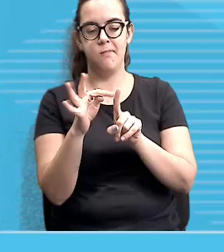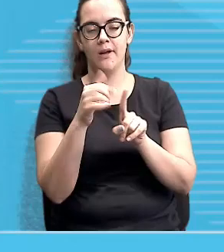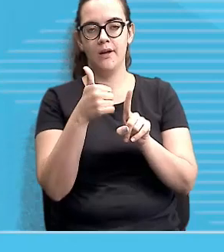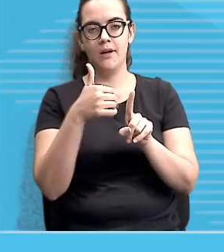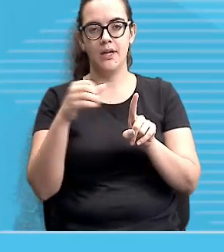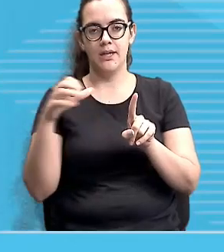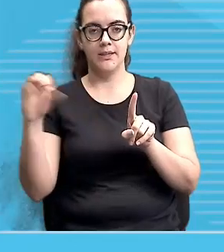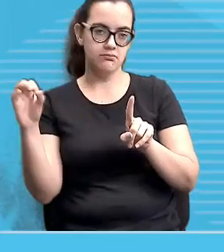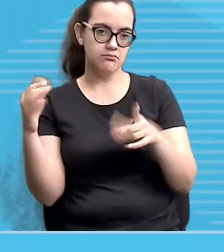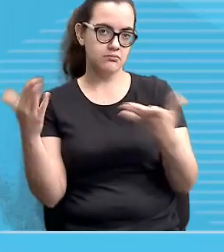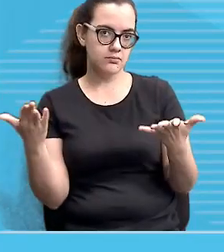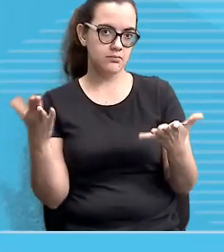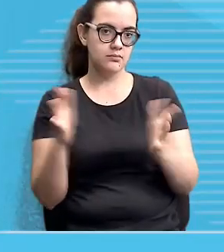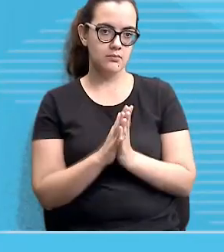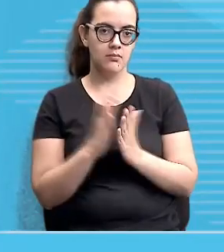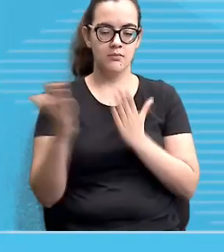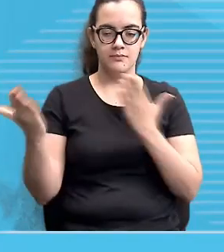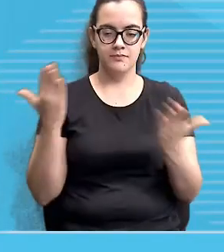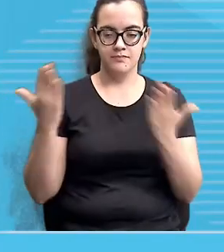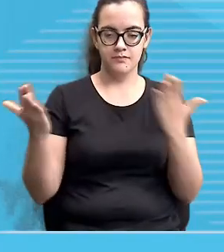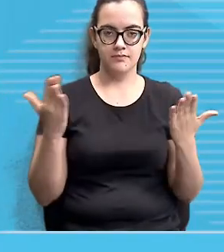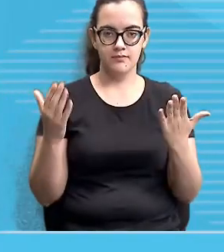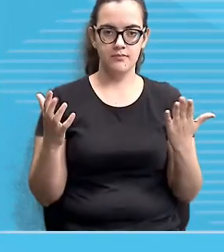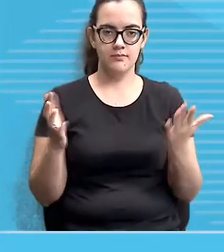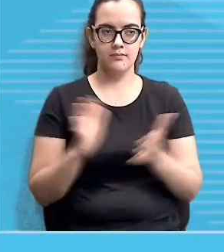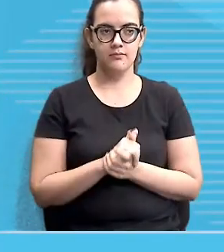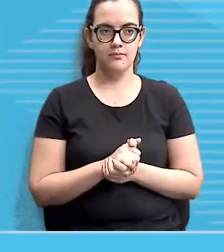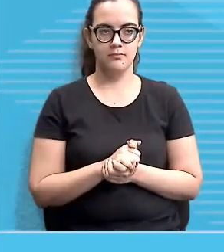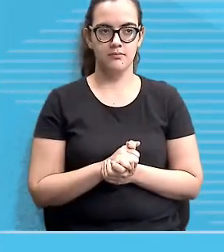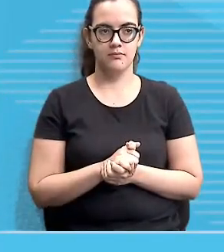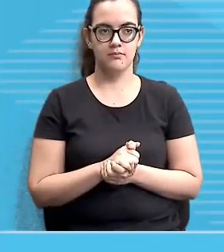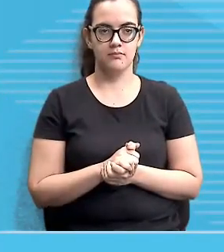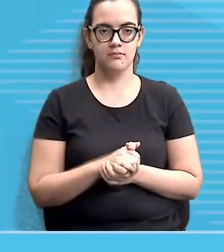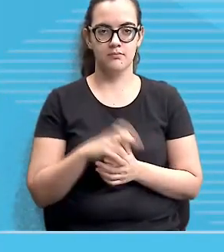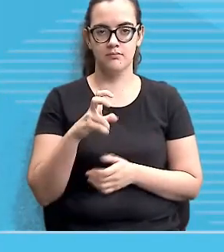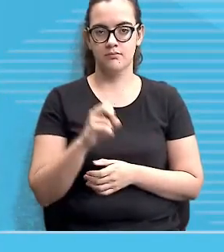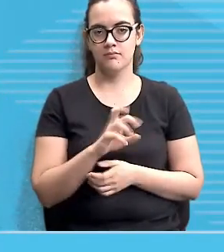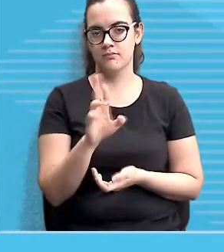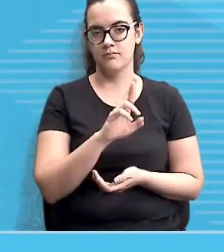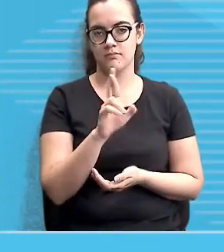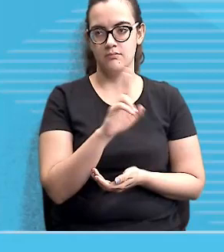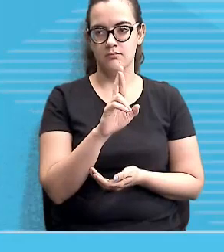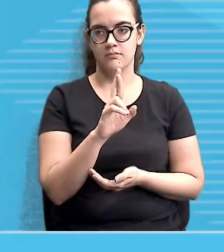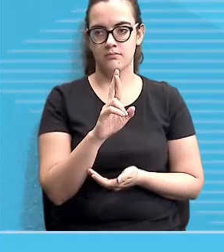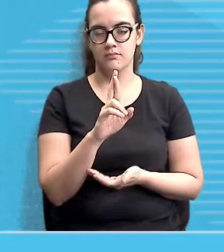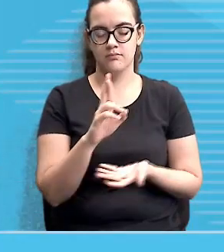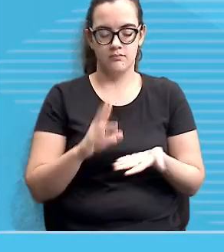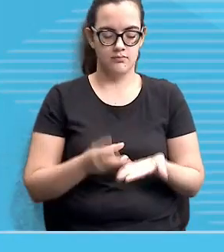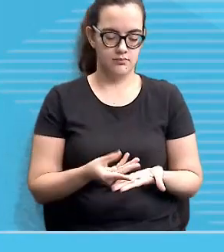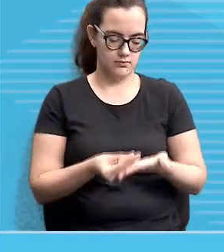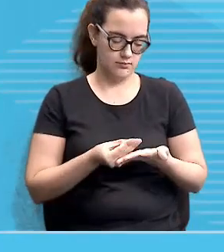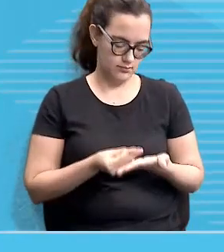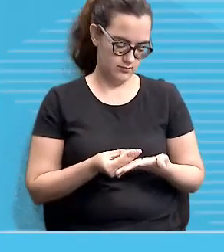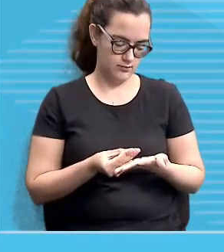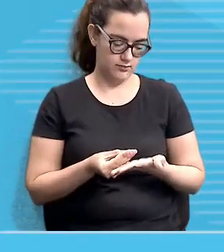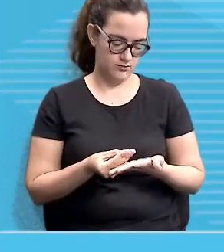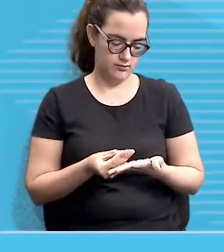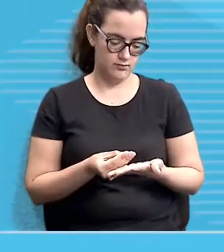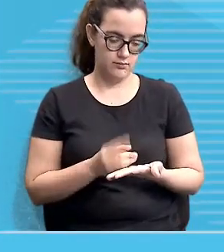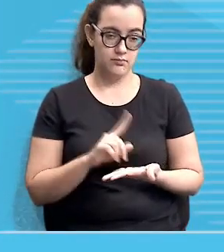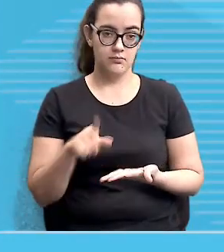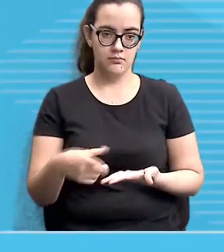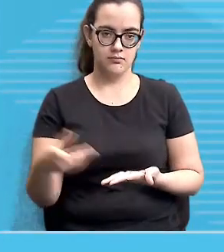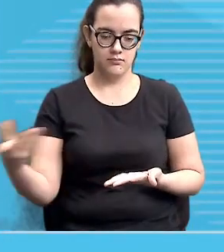Oi e aí do nada eu apareço com 100 quanto foi que aumentou há 50 né